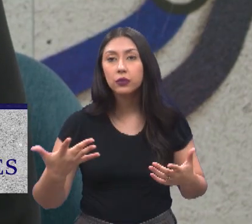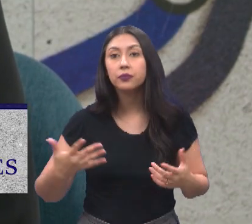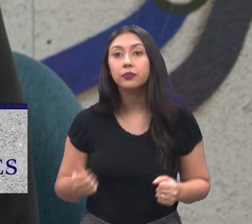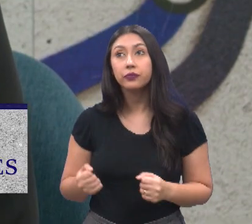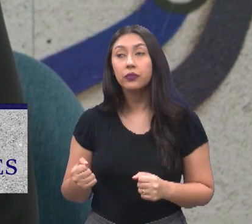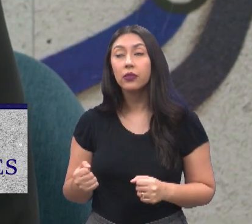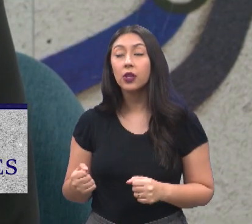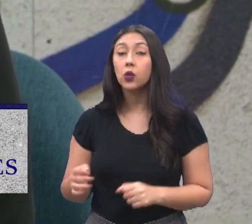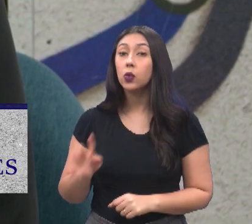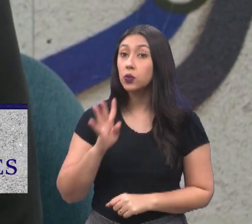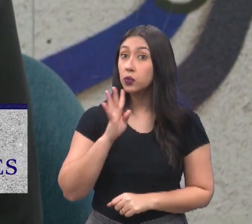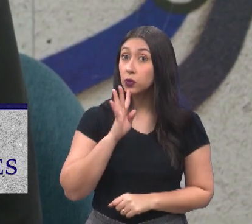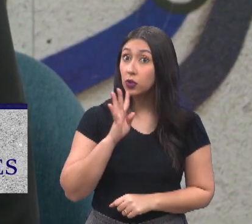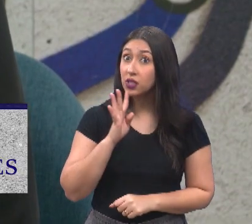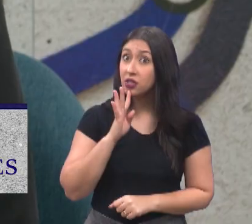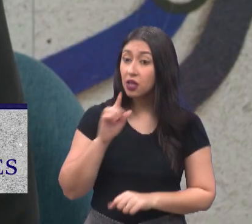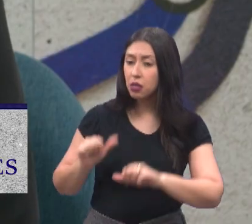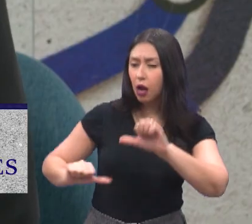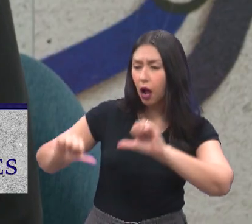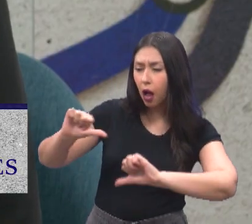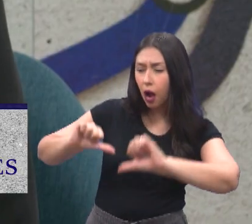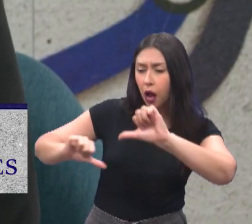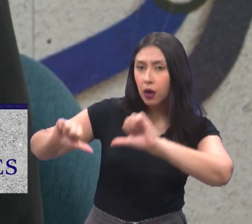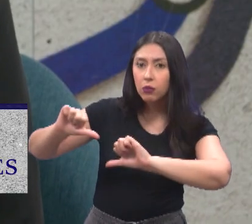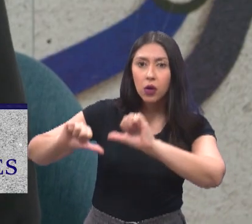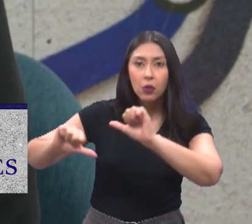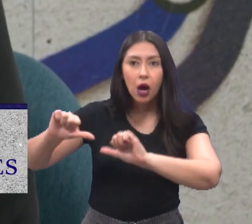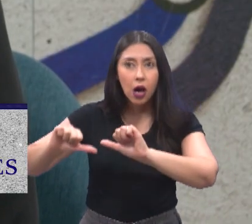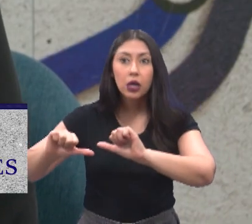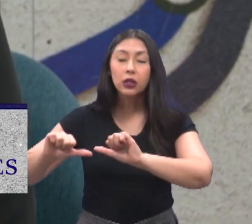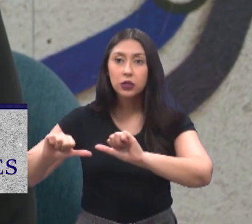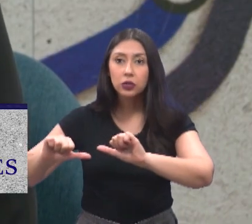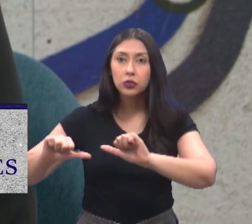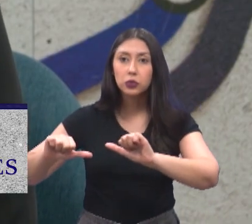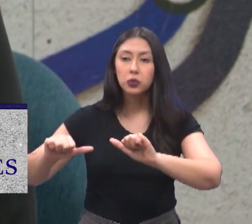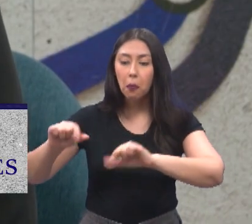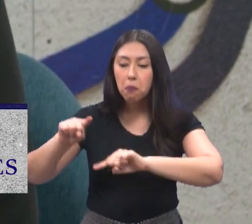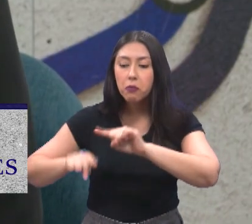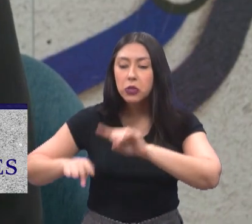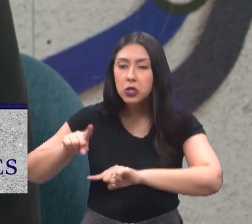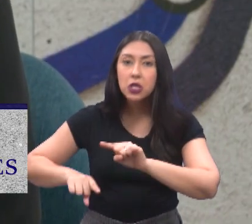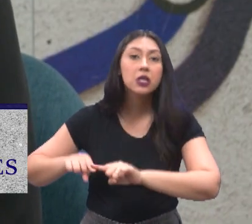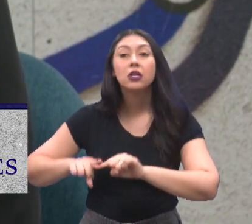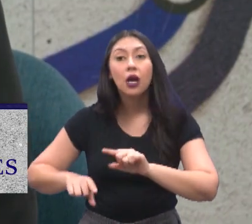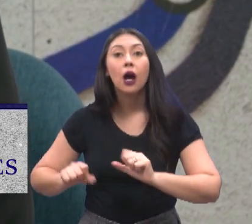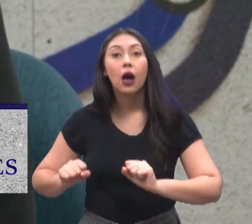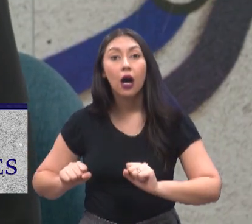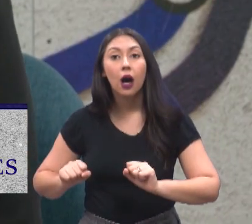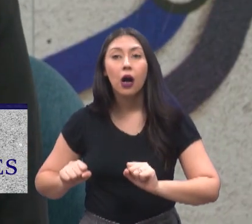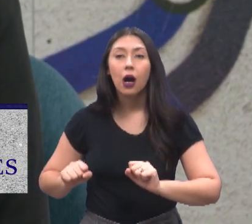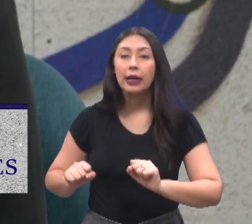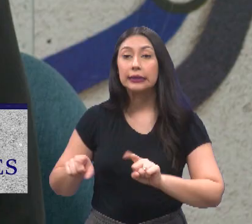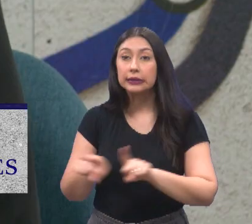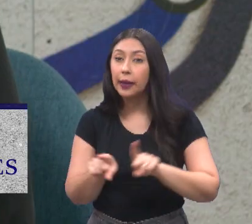parte de alquimia, né, dos metais ali. Pegando habilidade com fogo, na